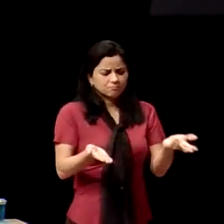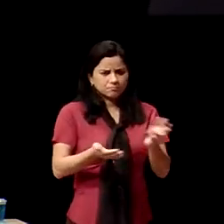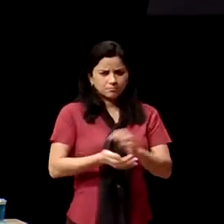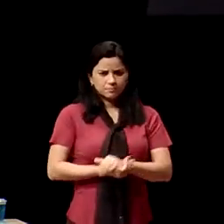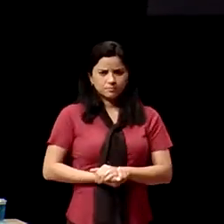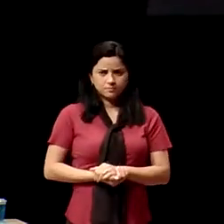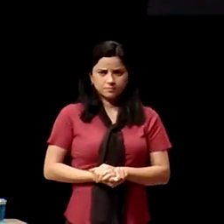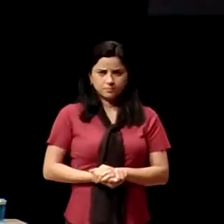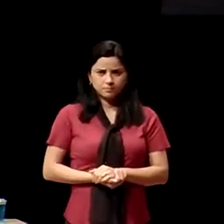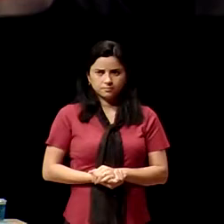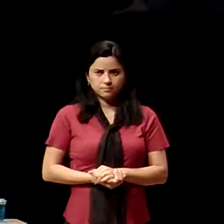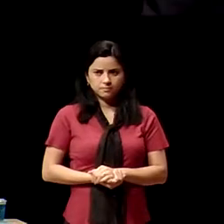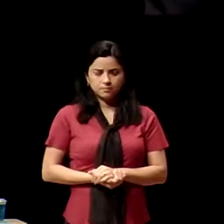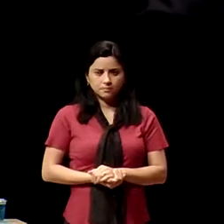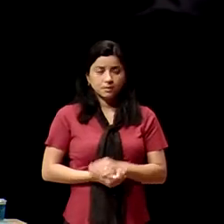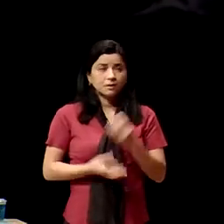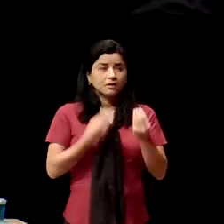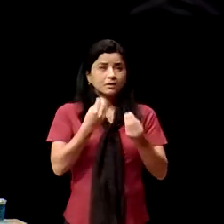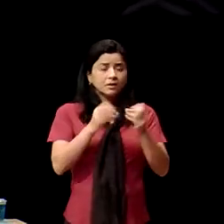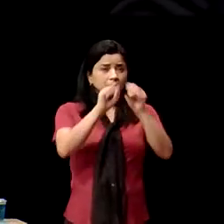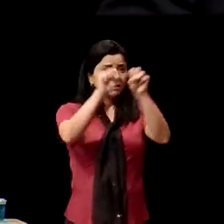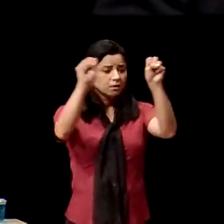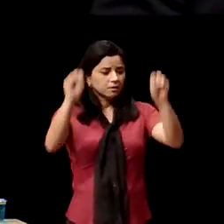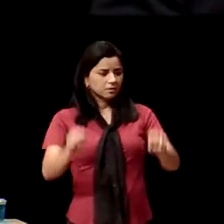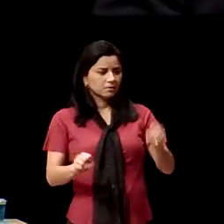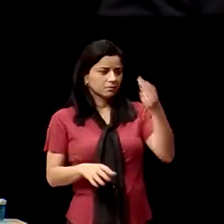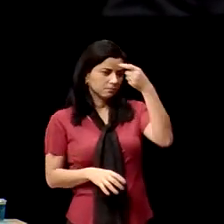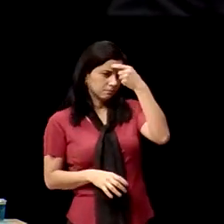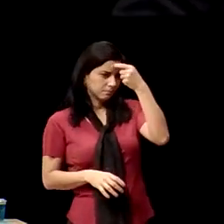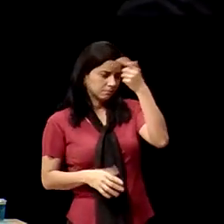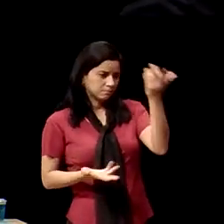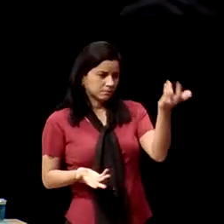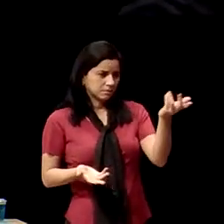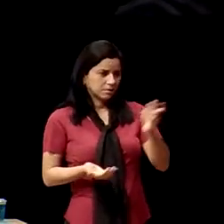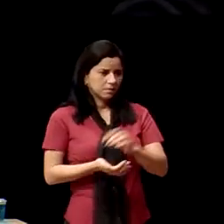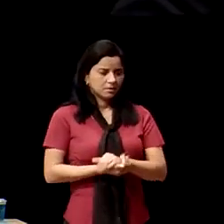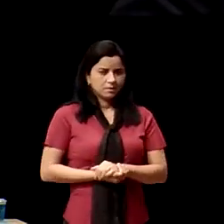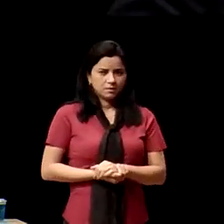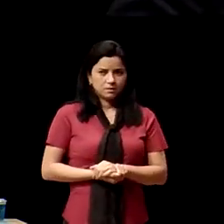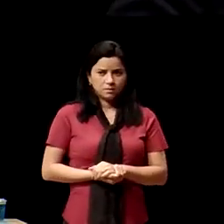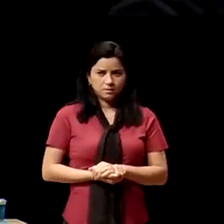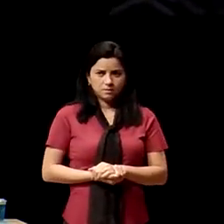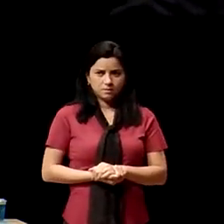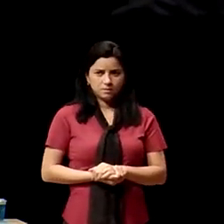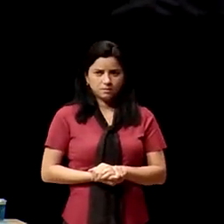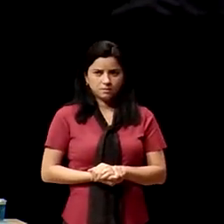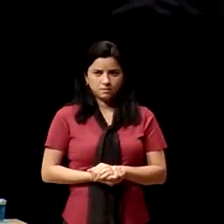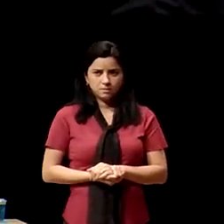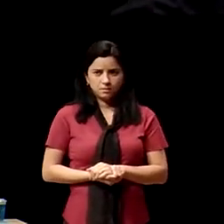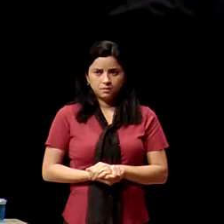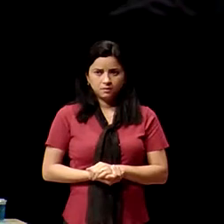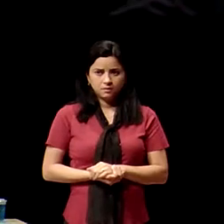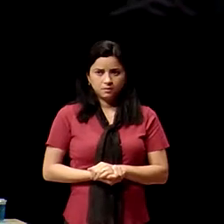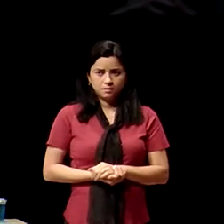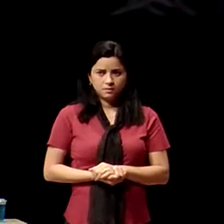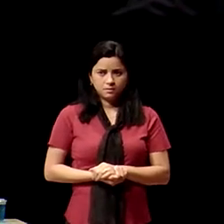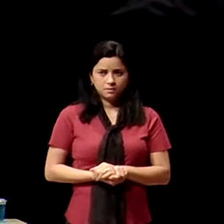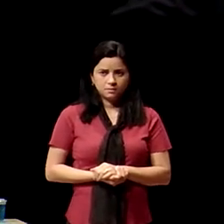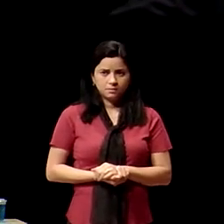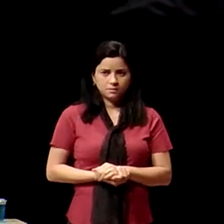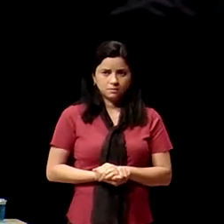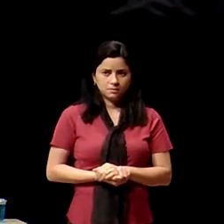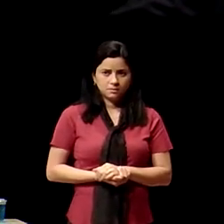an intellectual system. Como um sistema intelectual. However, social pedagogy has also